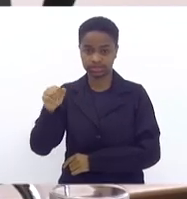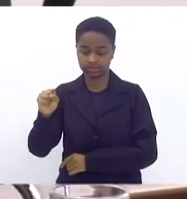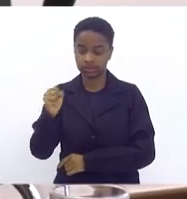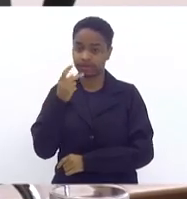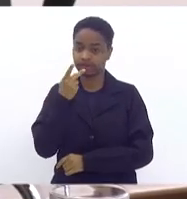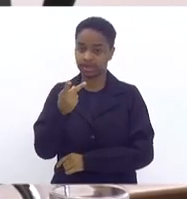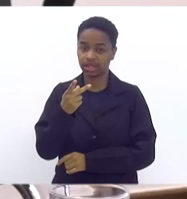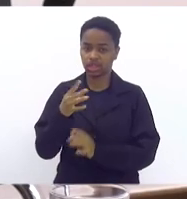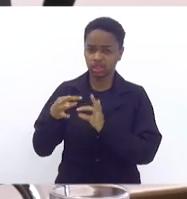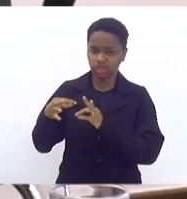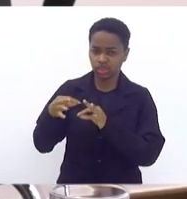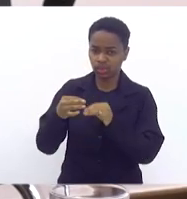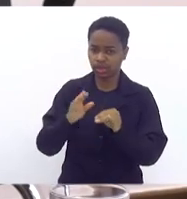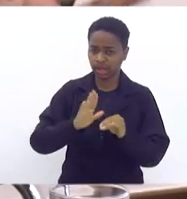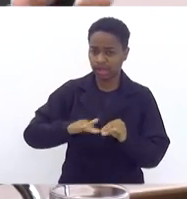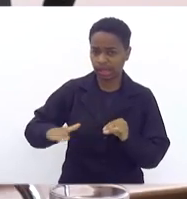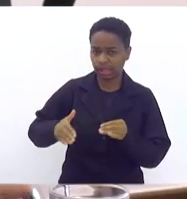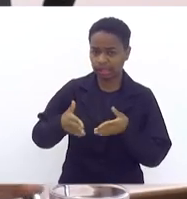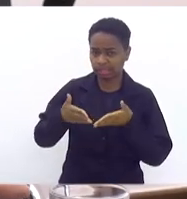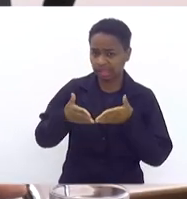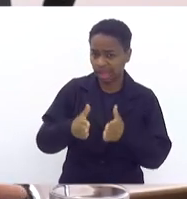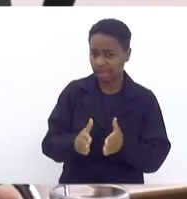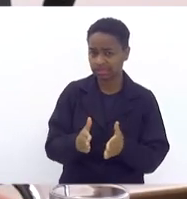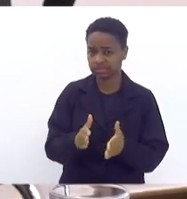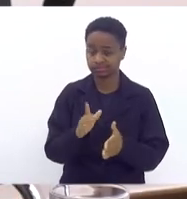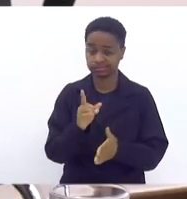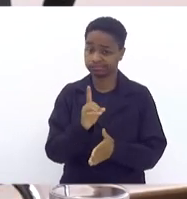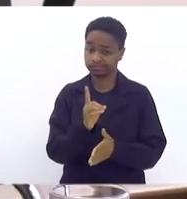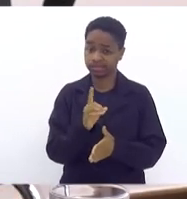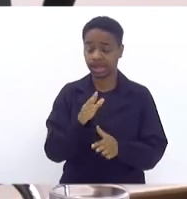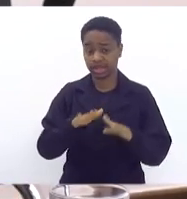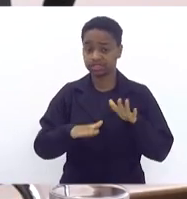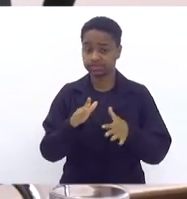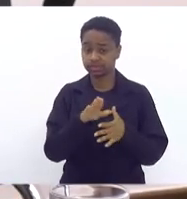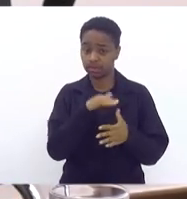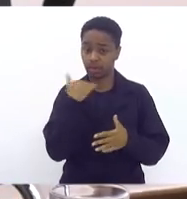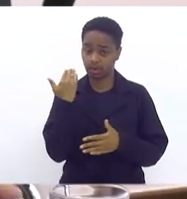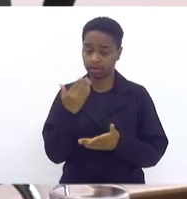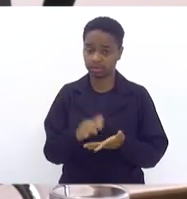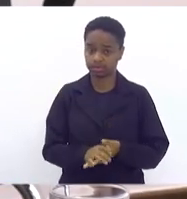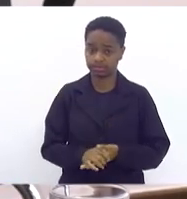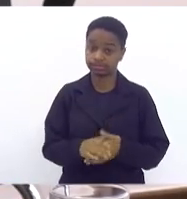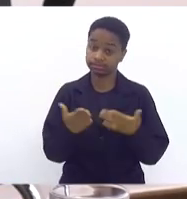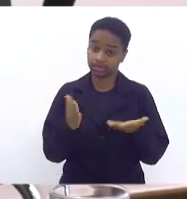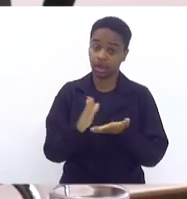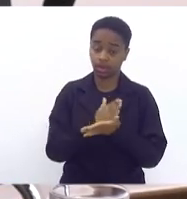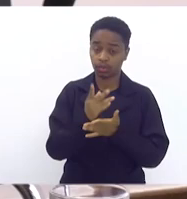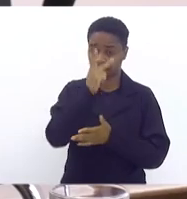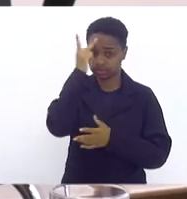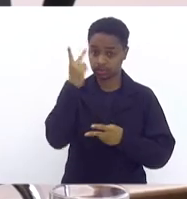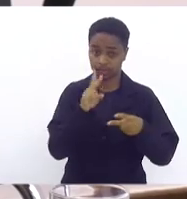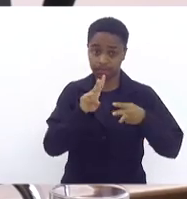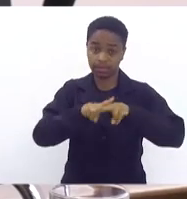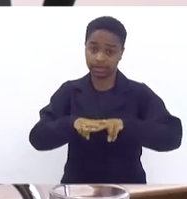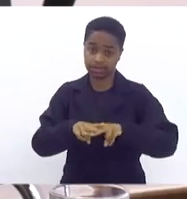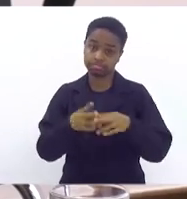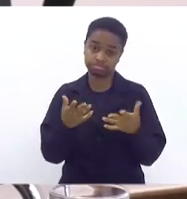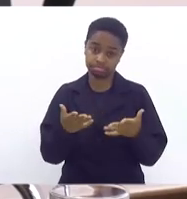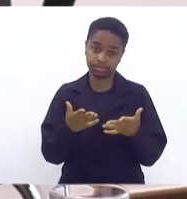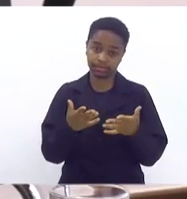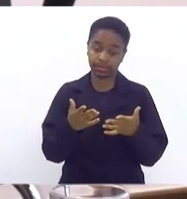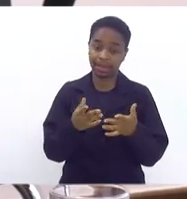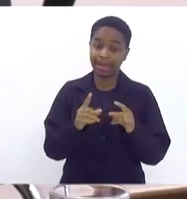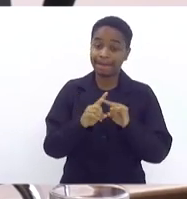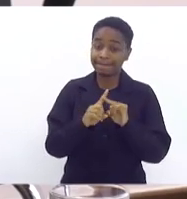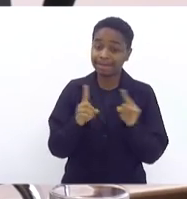crianças nascem alguém vai morrer né alguém vai ficar preso injustamente Mas isso é do jogo dizer